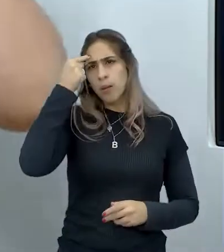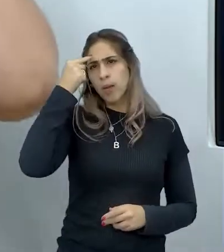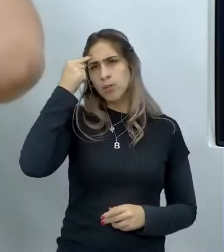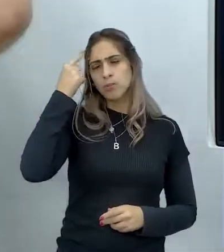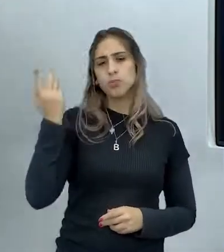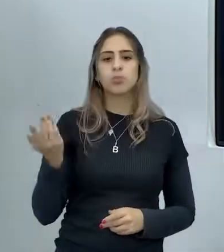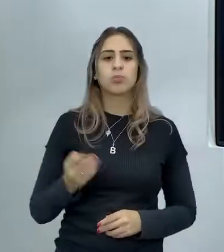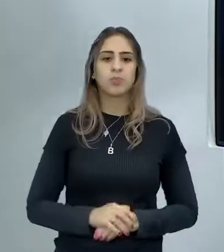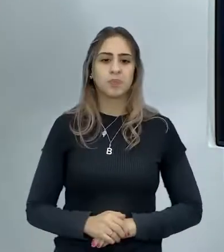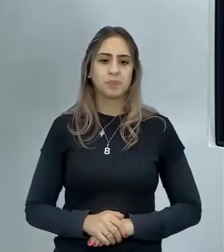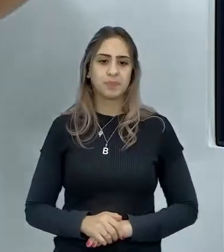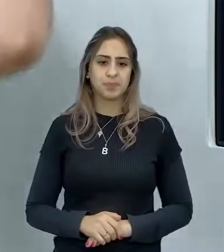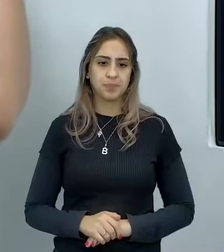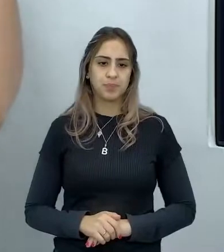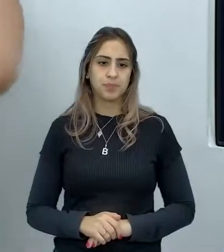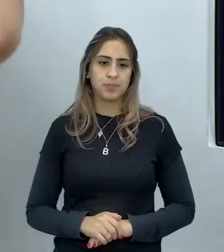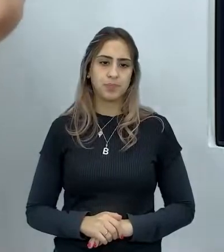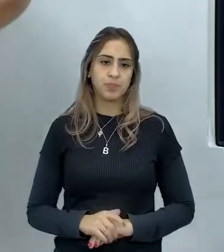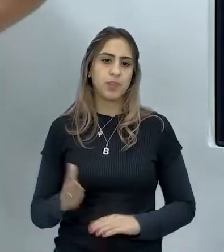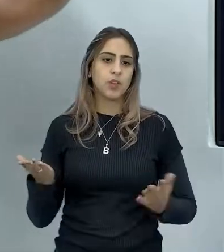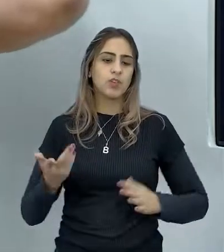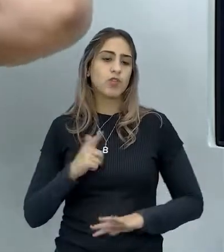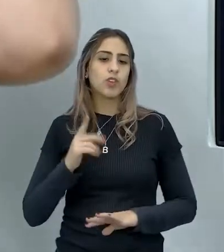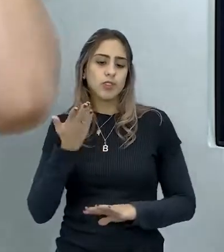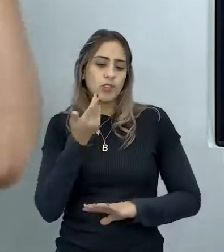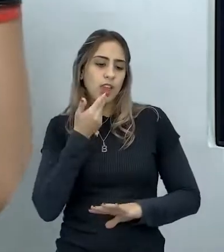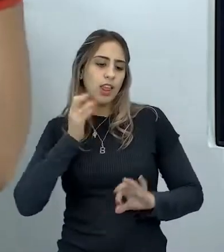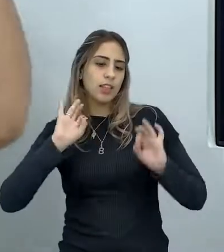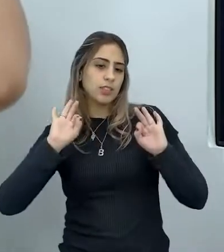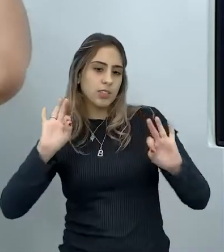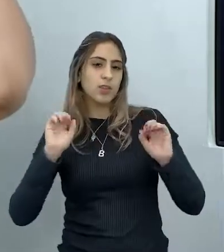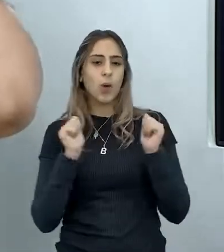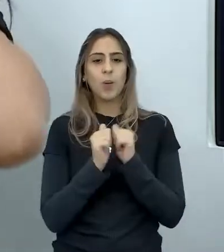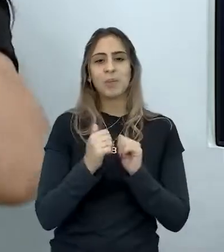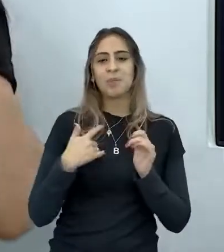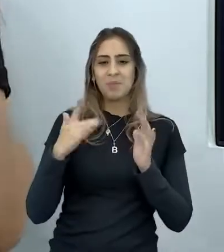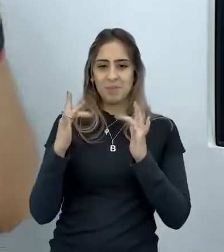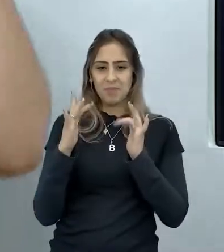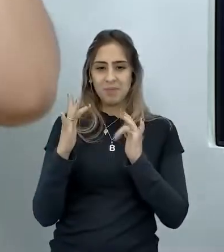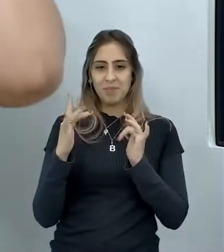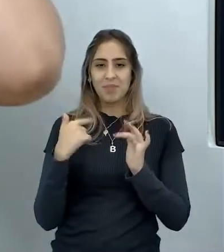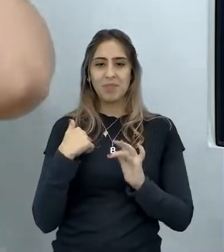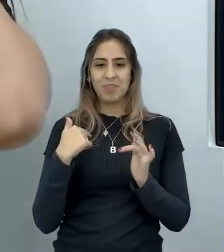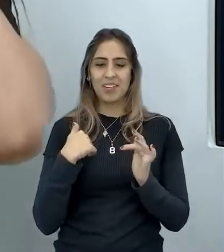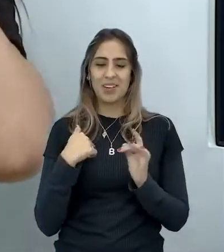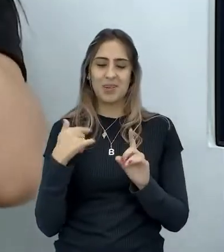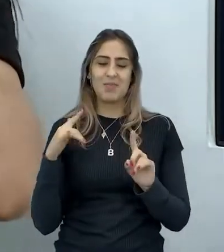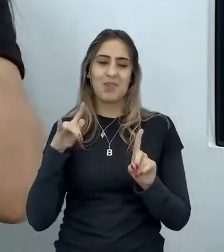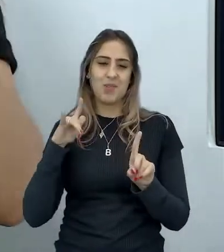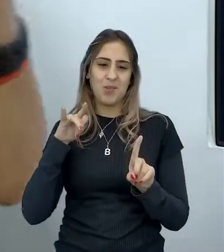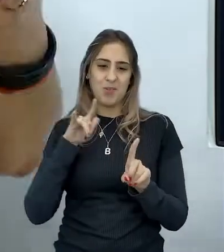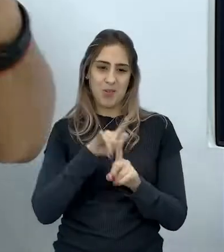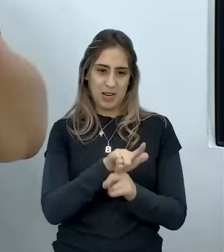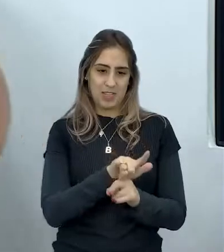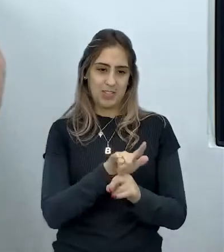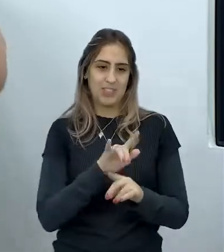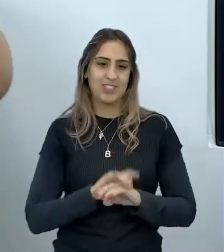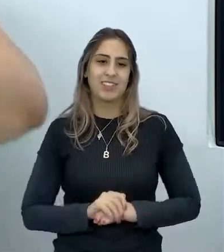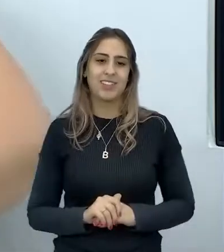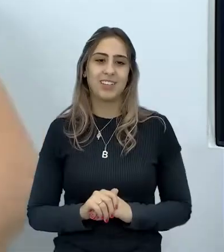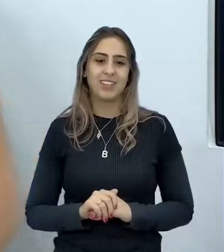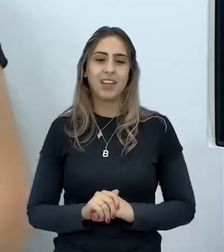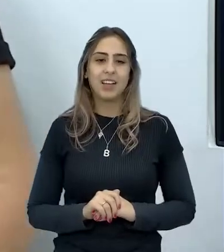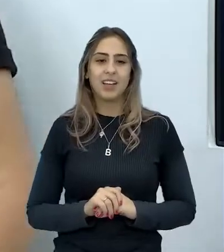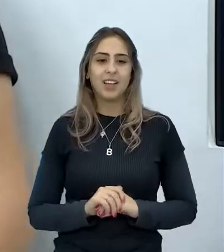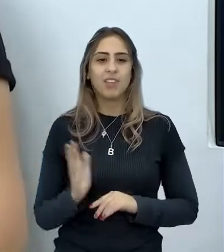gente fala assim, ai gente, vou ter um jantar chique com meu namorado, com meu crush, com meu date. Pra onde a gente vai? Vamos